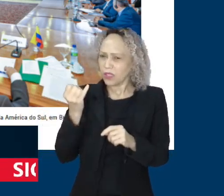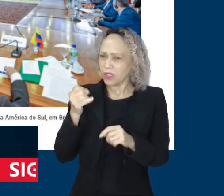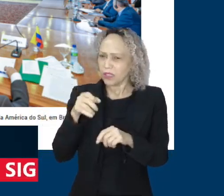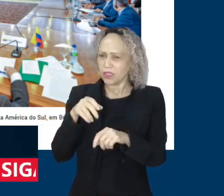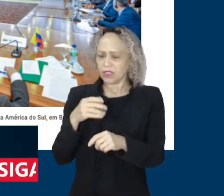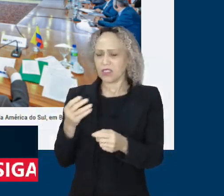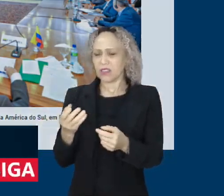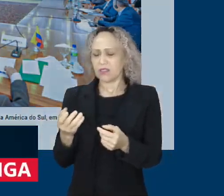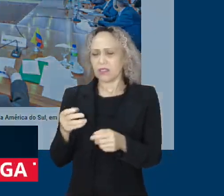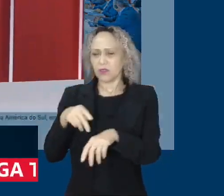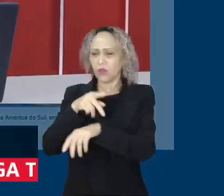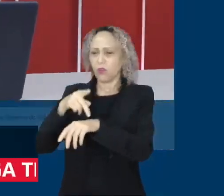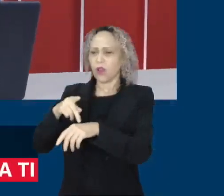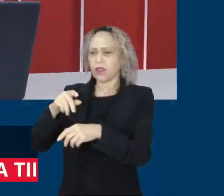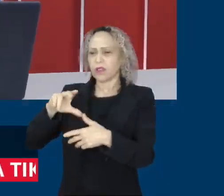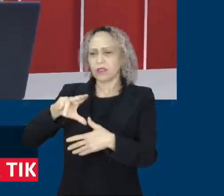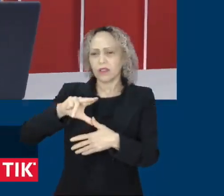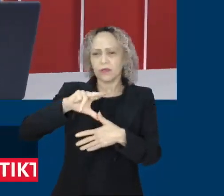Unasul?